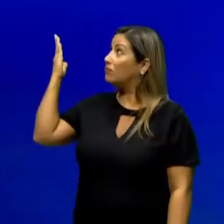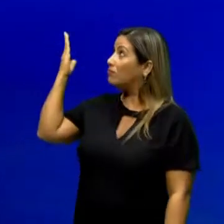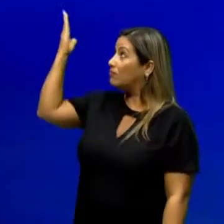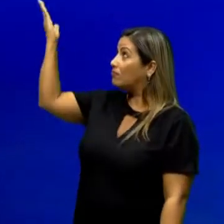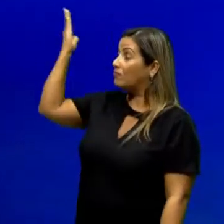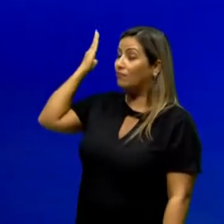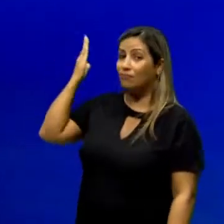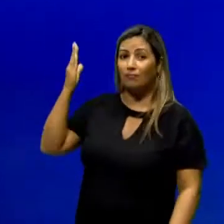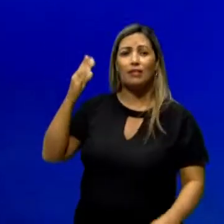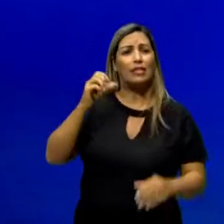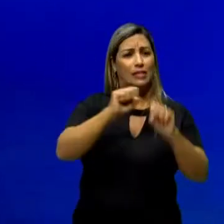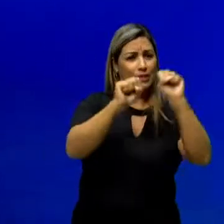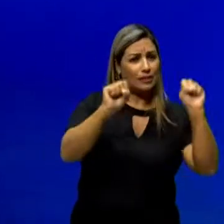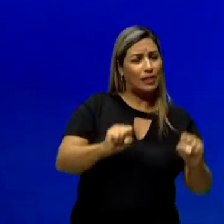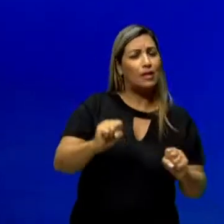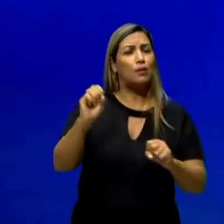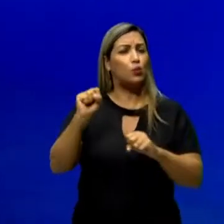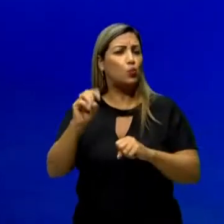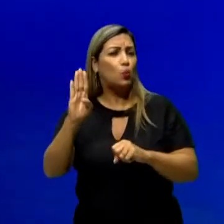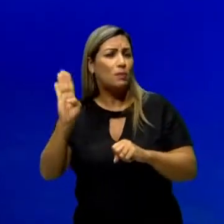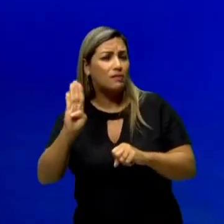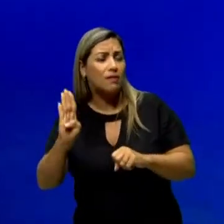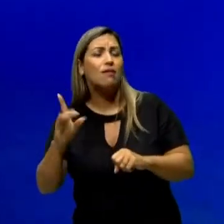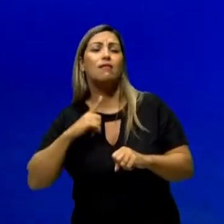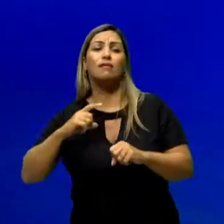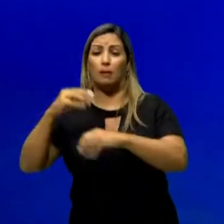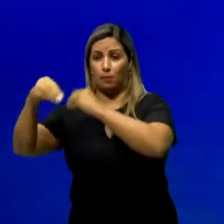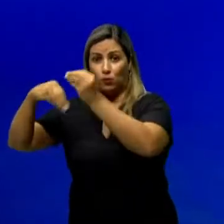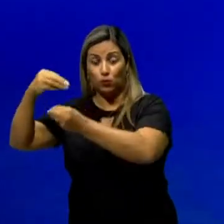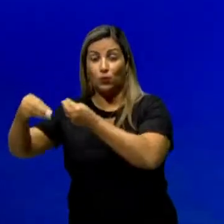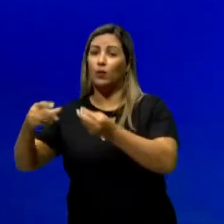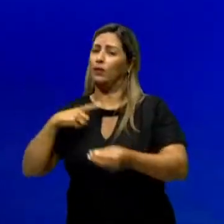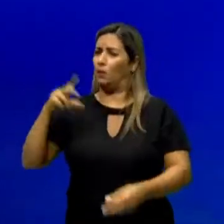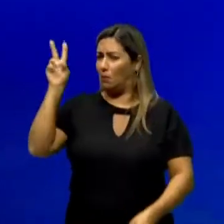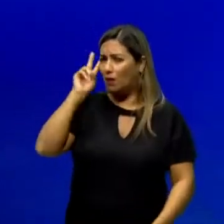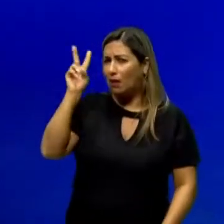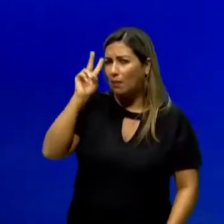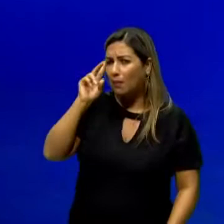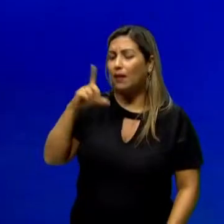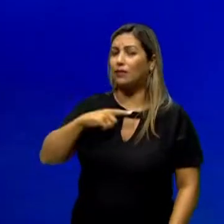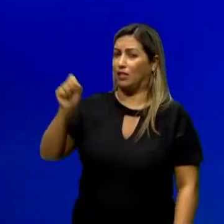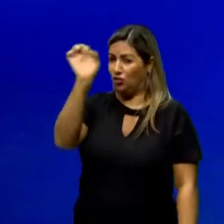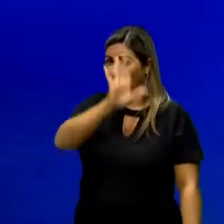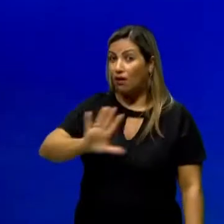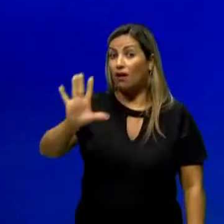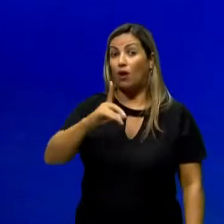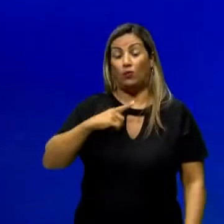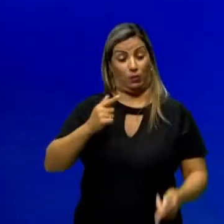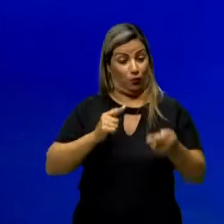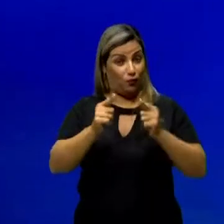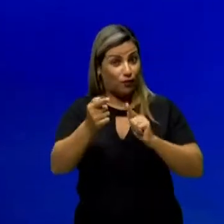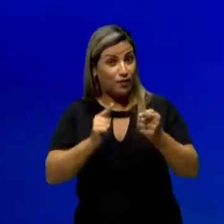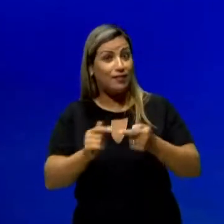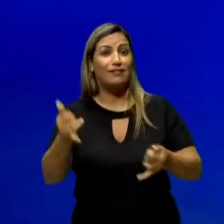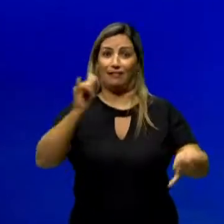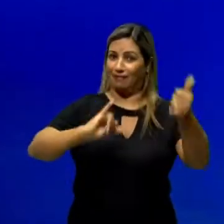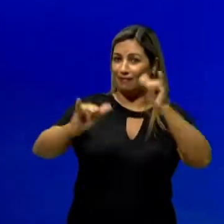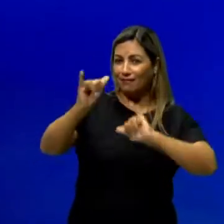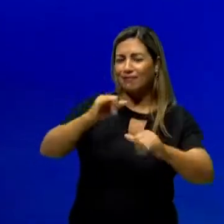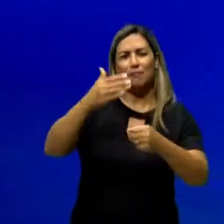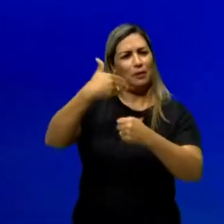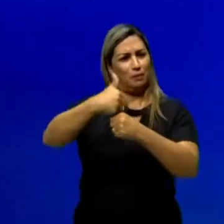sobre a divisão das ciências da natureza. De modo geral, nós temos a física, a química e a